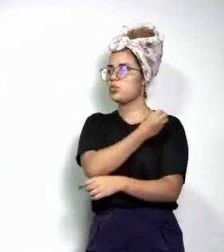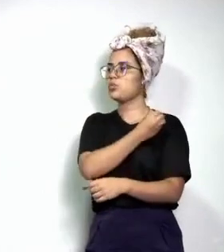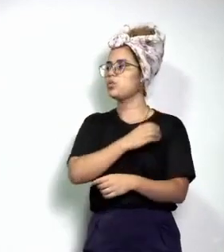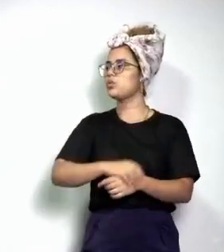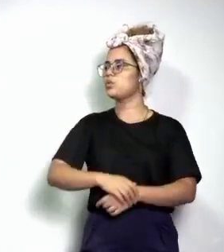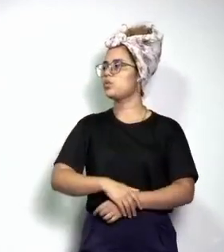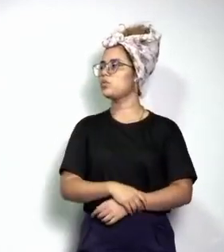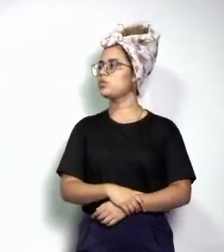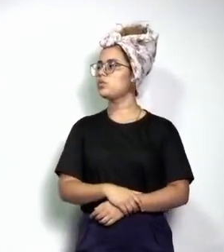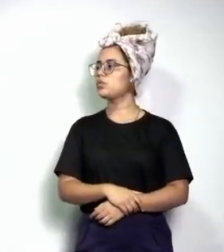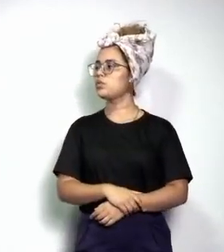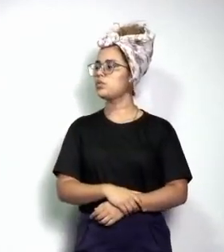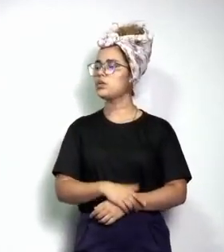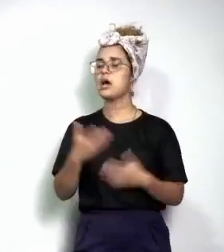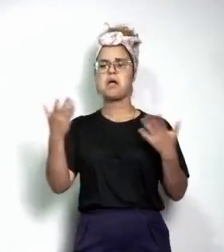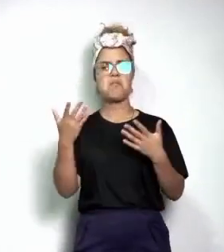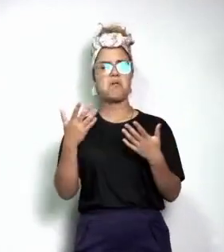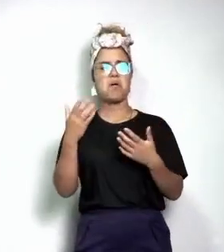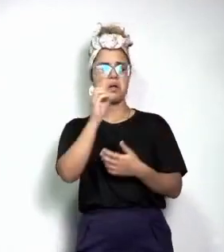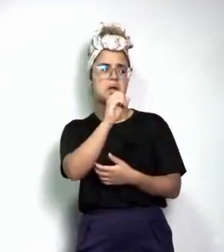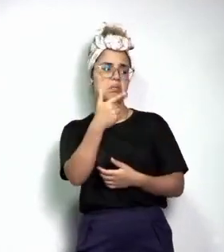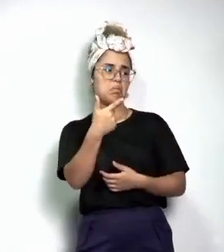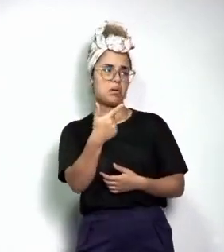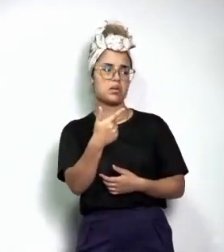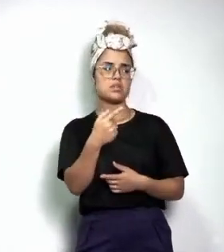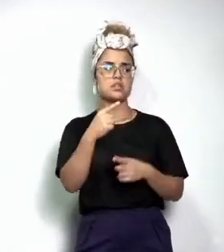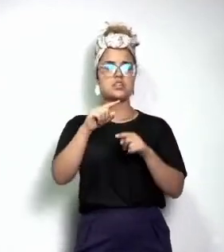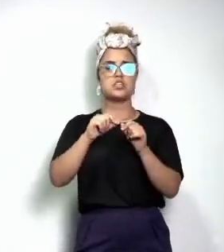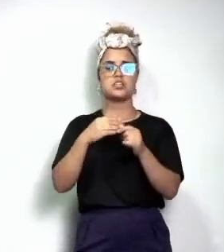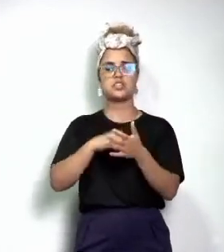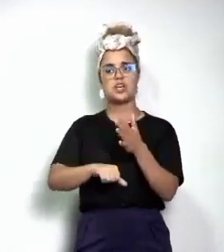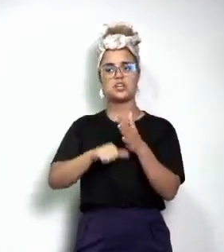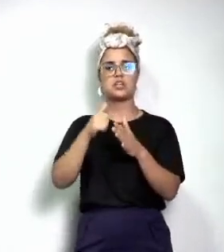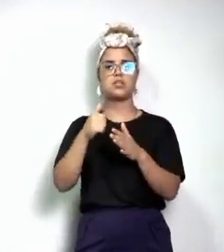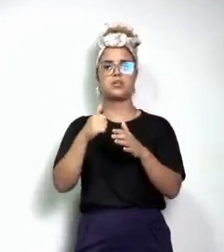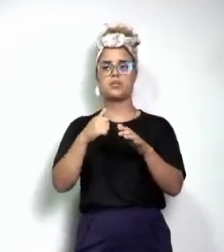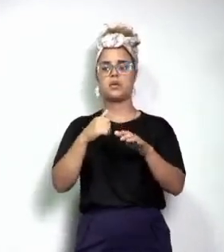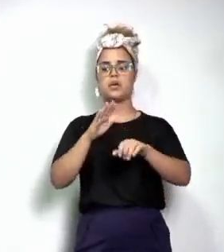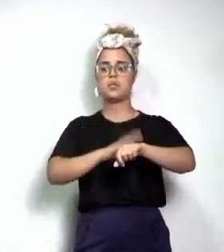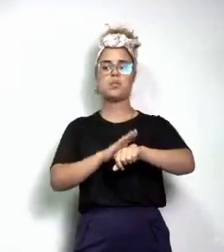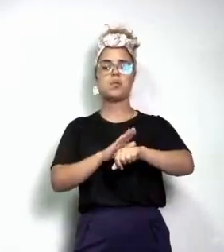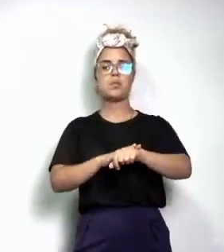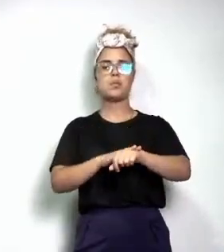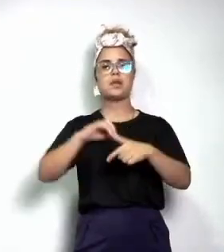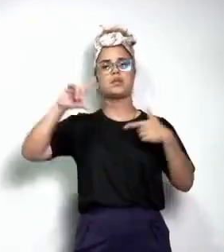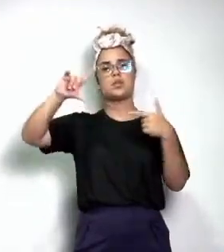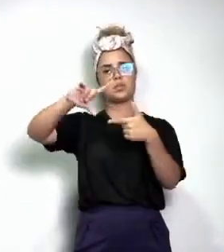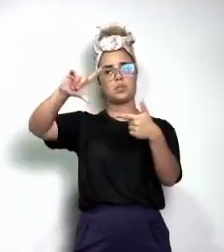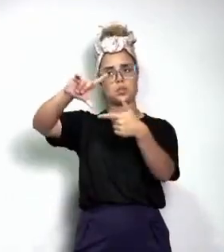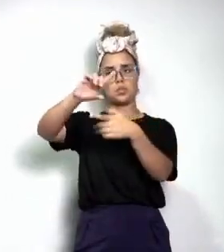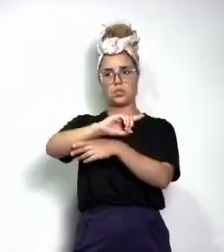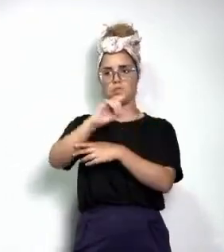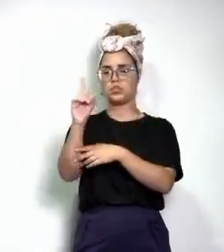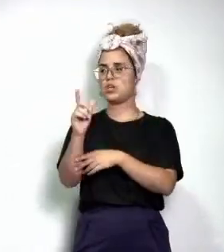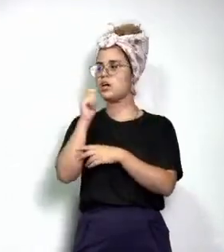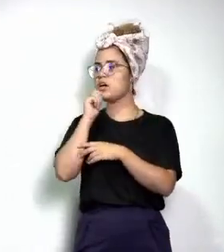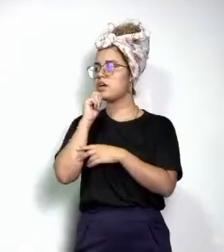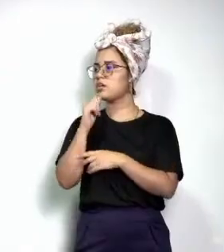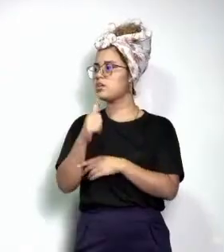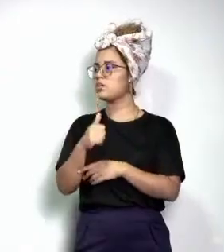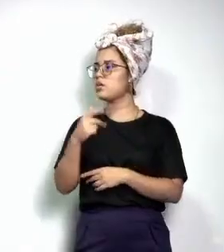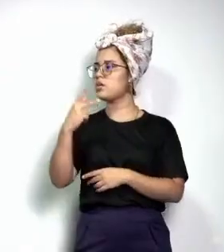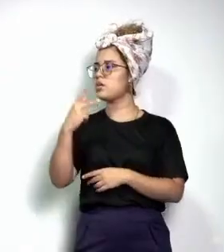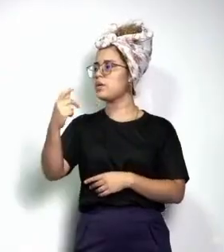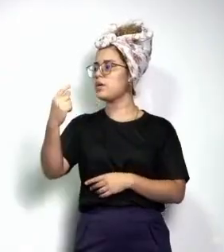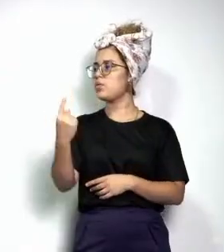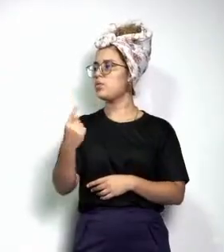Vamos supor que hoje é a cena 2 e a gente está ainda no primeiro momento do dia. Então, eu vou colocar que o plano é